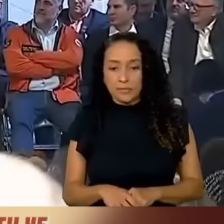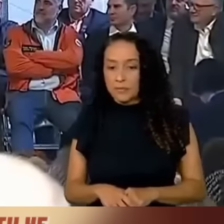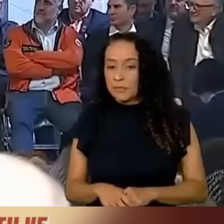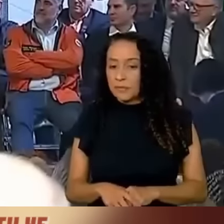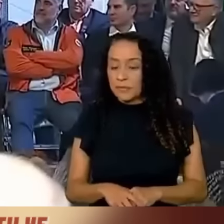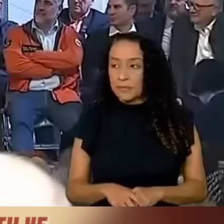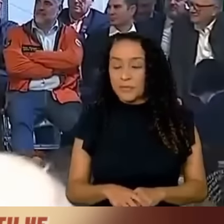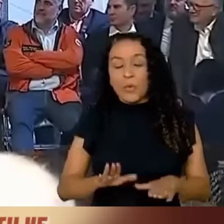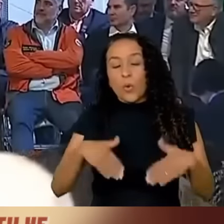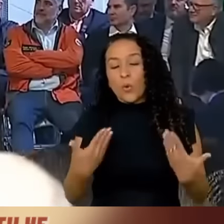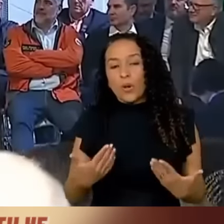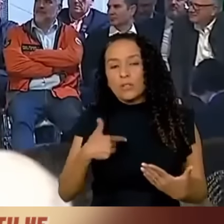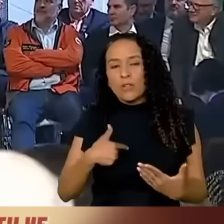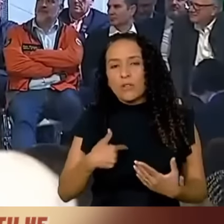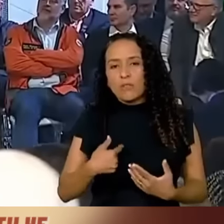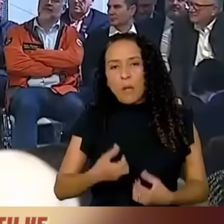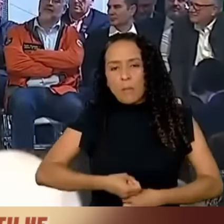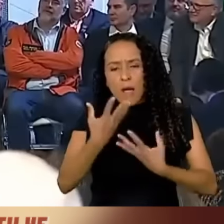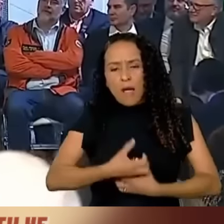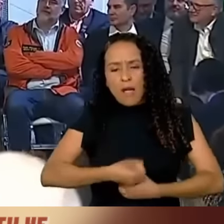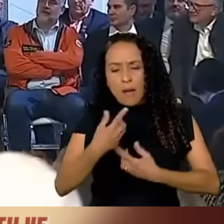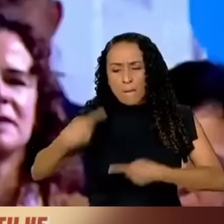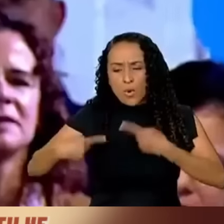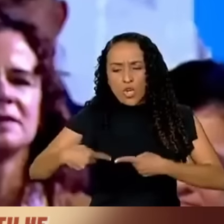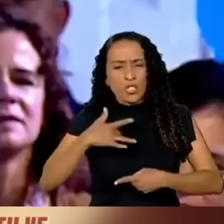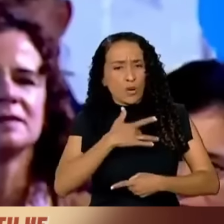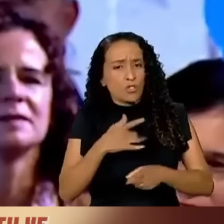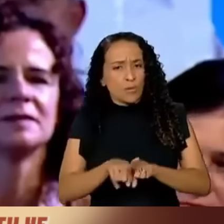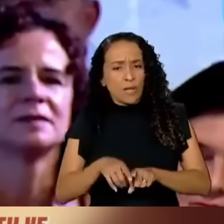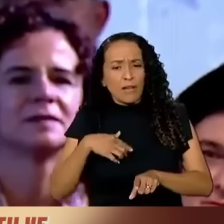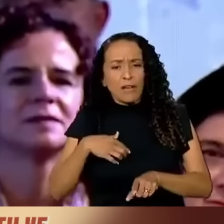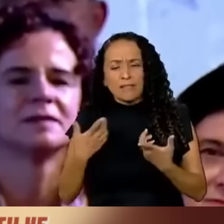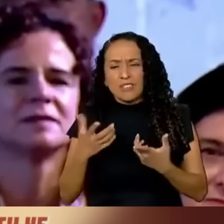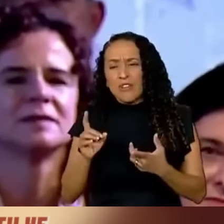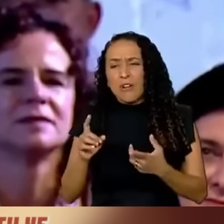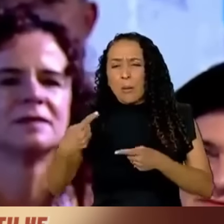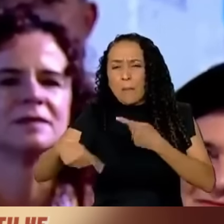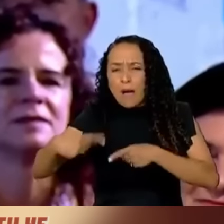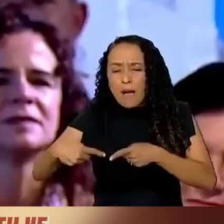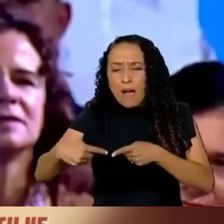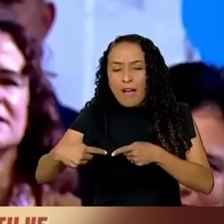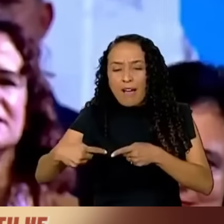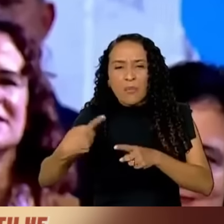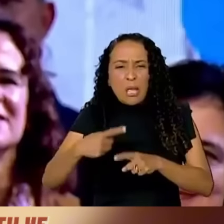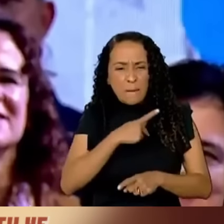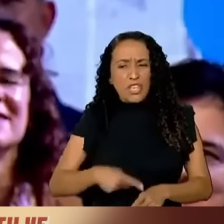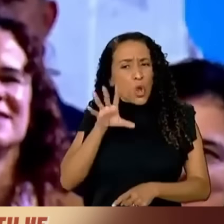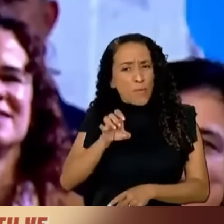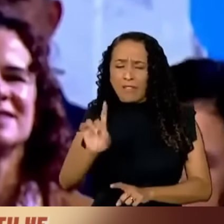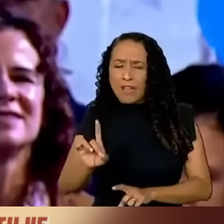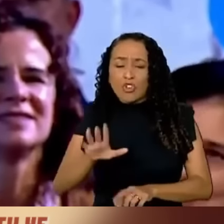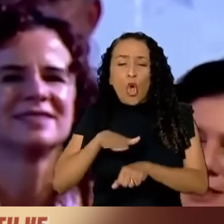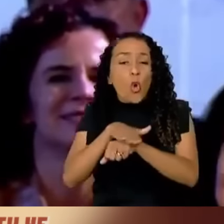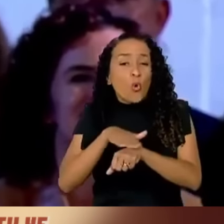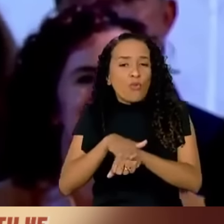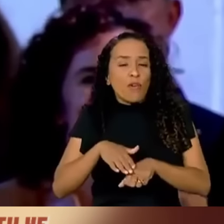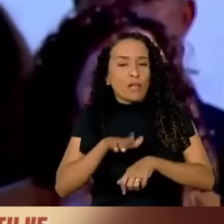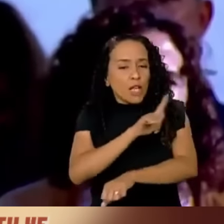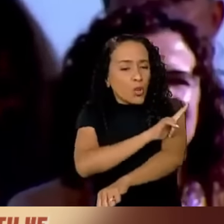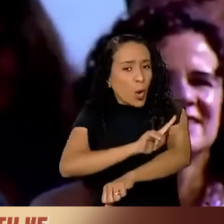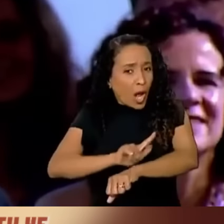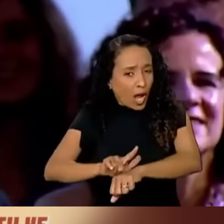Quando eu falo muito de política de saúde, e tenho brigado com a Nívia, discutido, porque o presidente não briga. O presidente conversa de forma